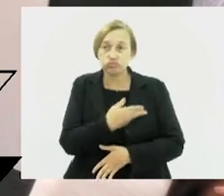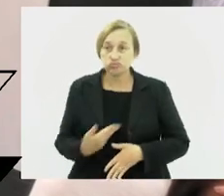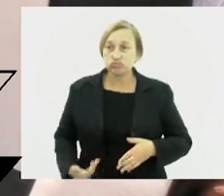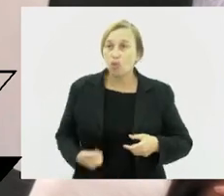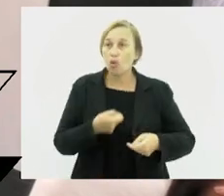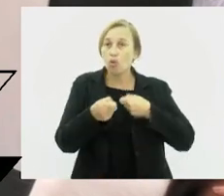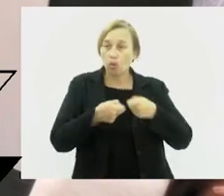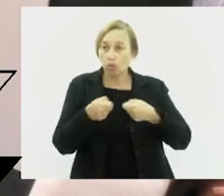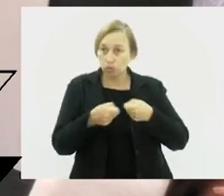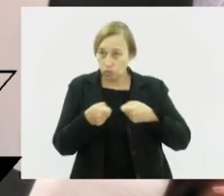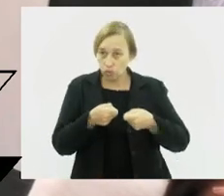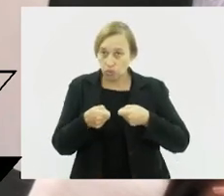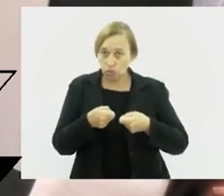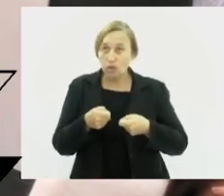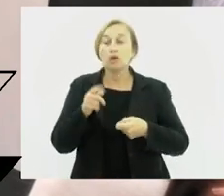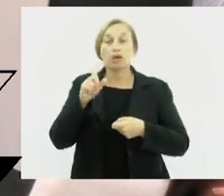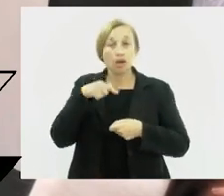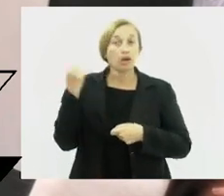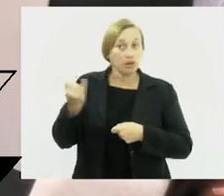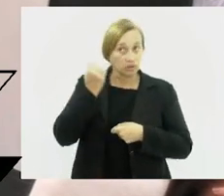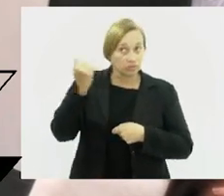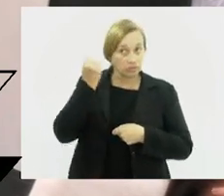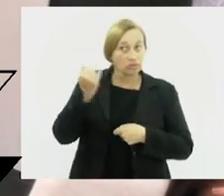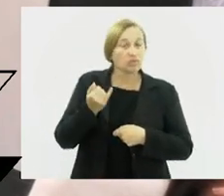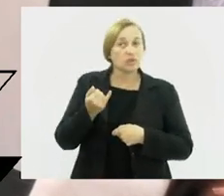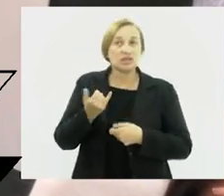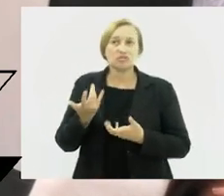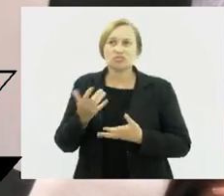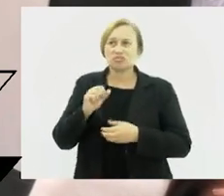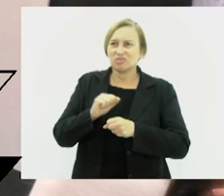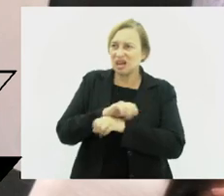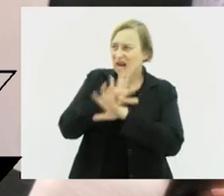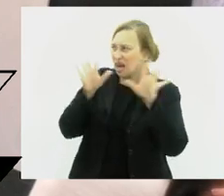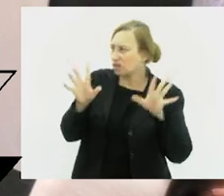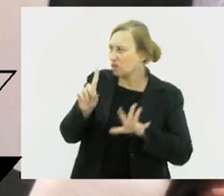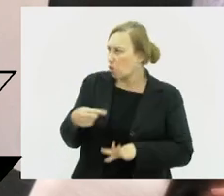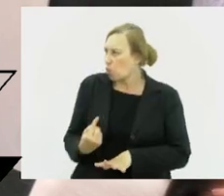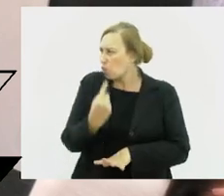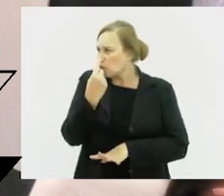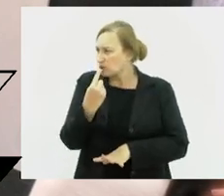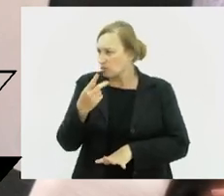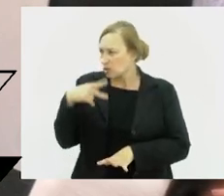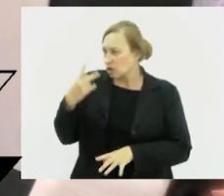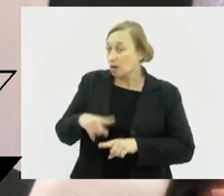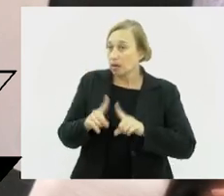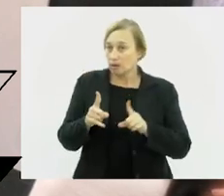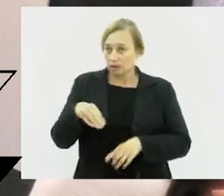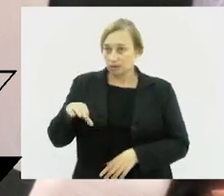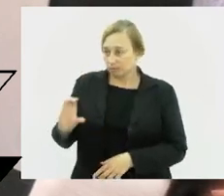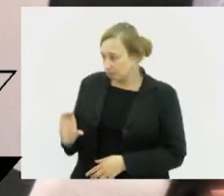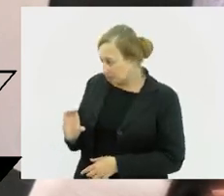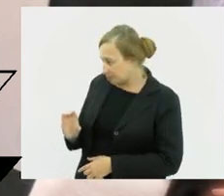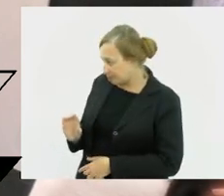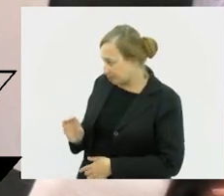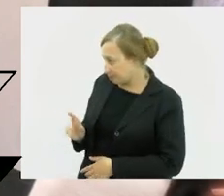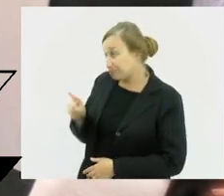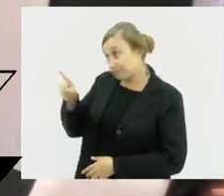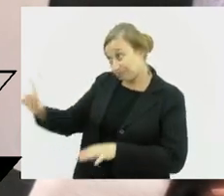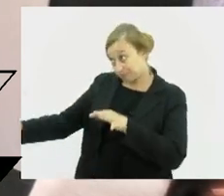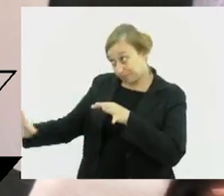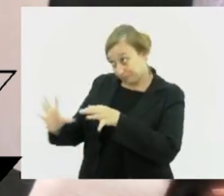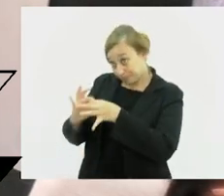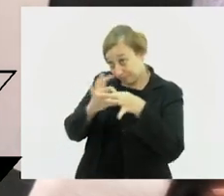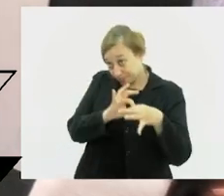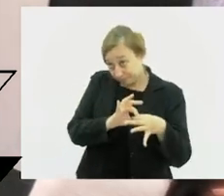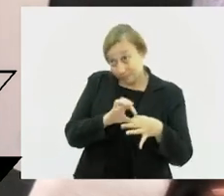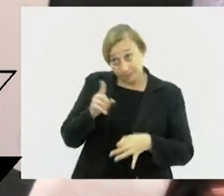controle populacional, que é muito importante. Claro que ela não é a única política. E aí, Mink, vou pegar esse gancho e dizer